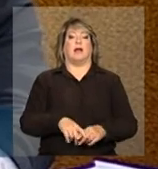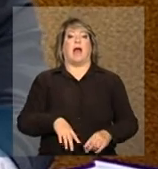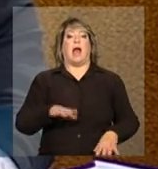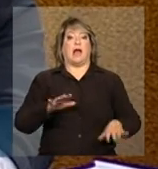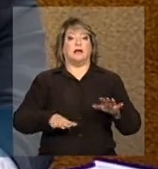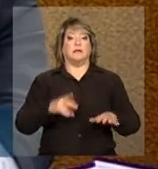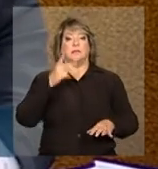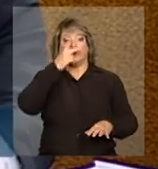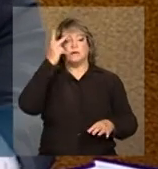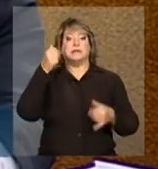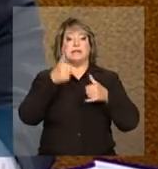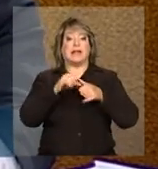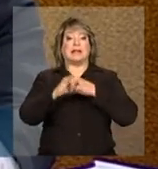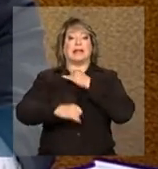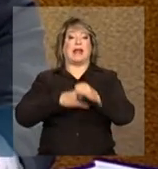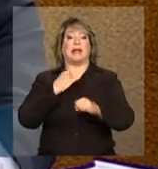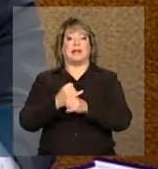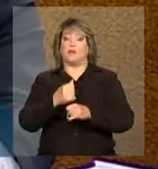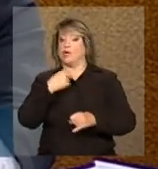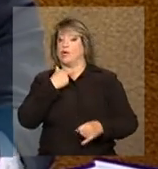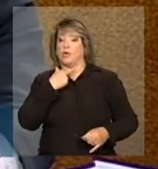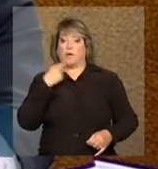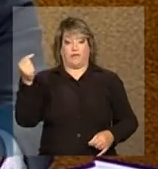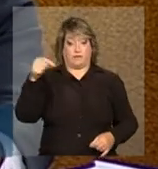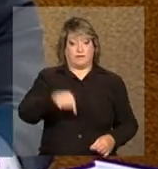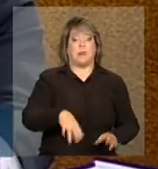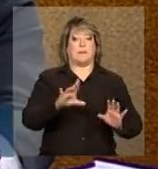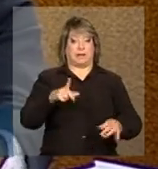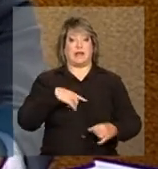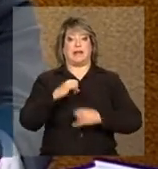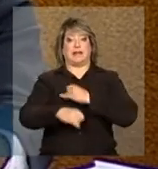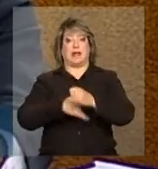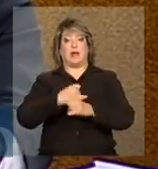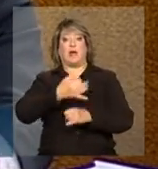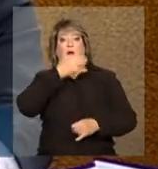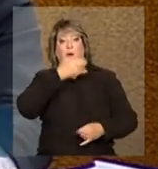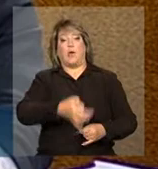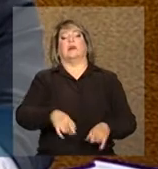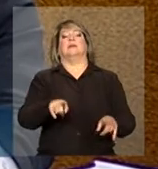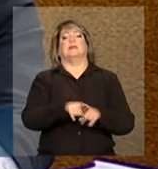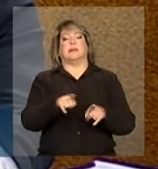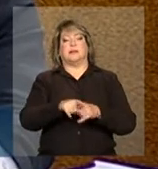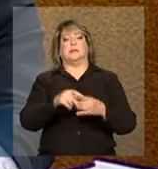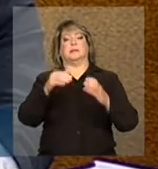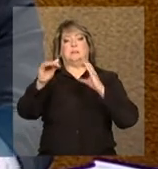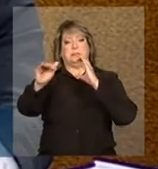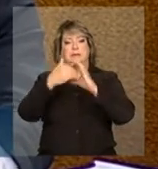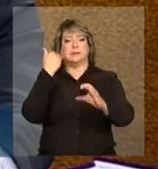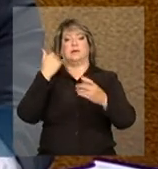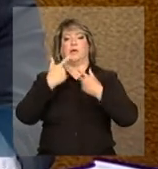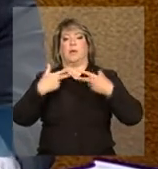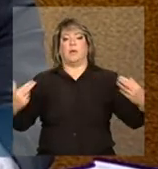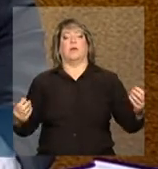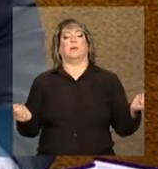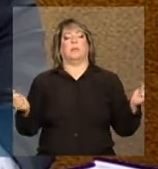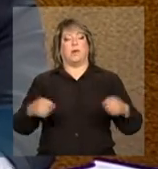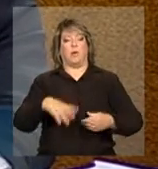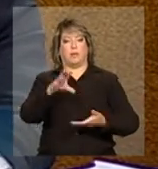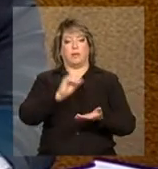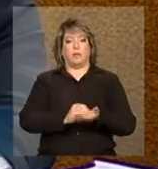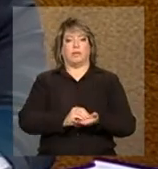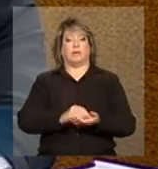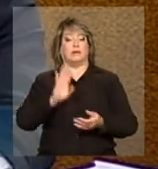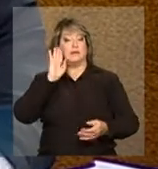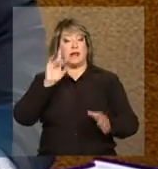pela internet. Enfim, de forma que a gente tenha um conjunto de representações da sociedade brasileira refletida na